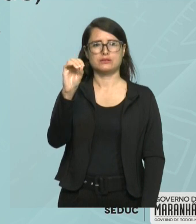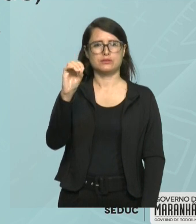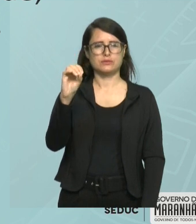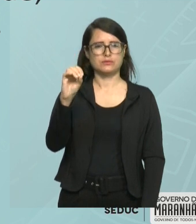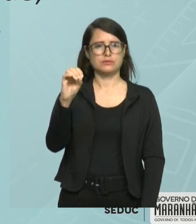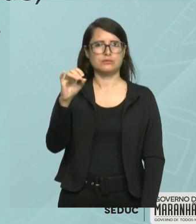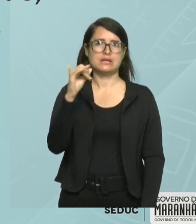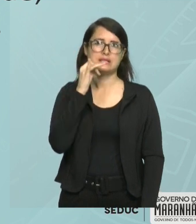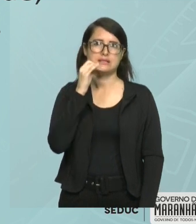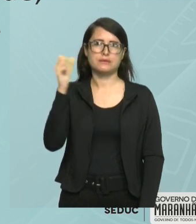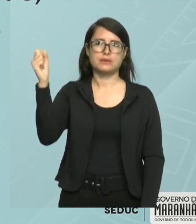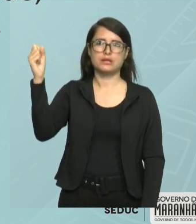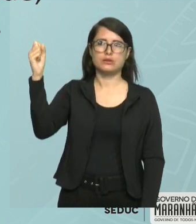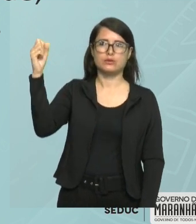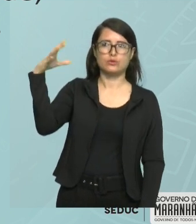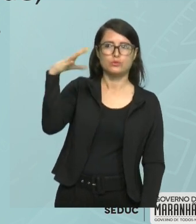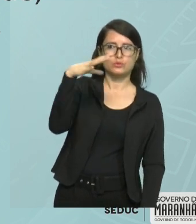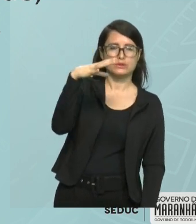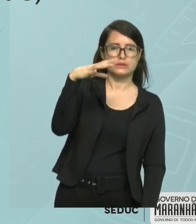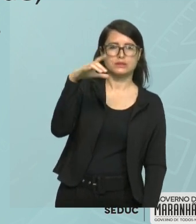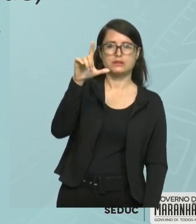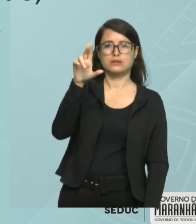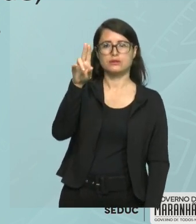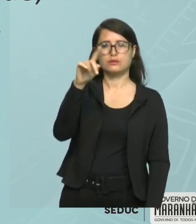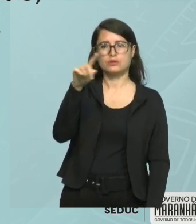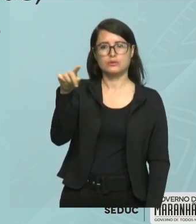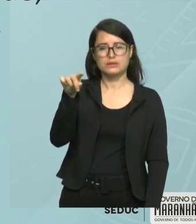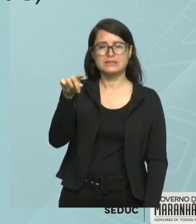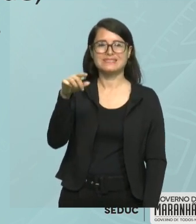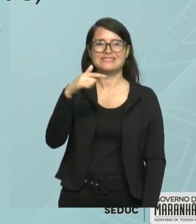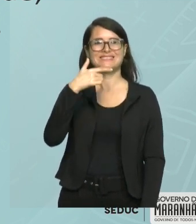A luz e o sorriso.